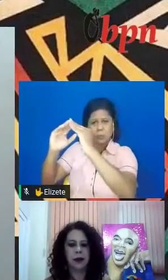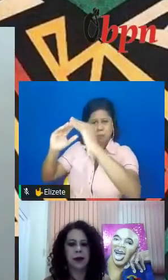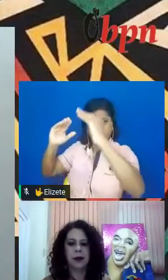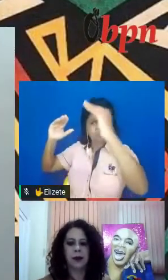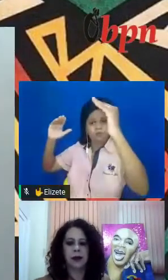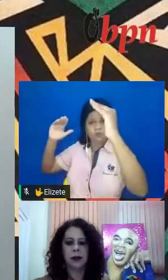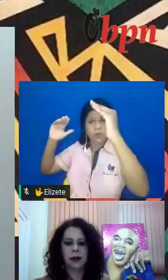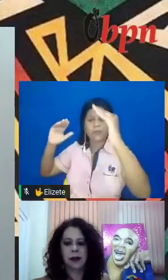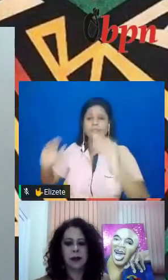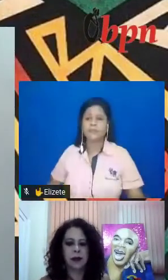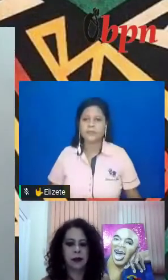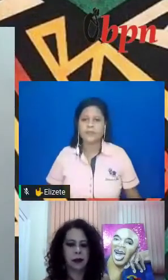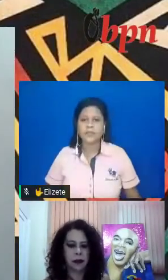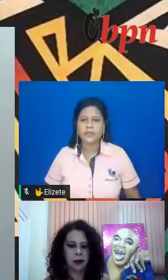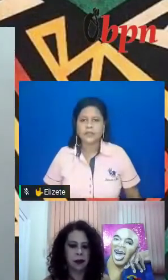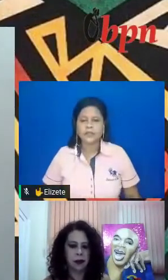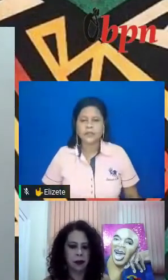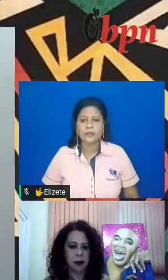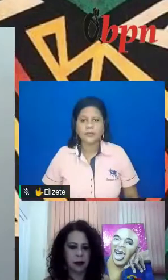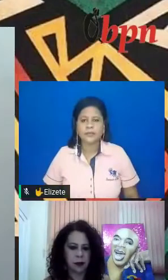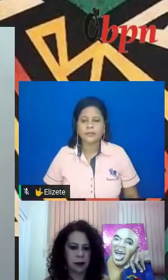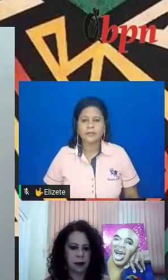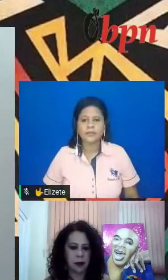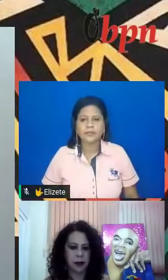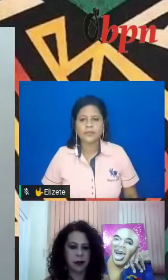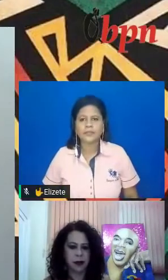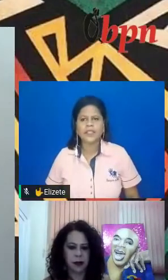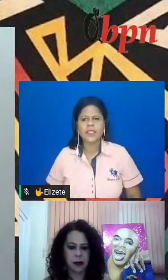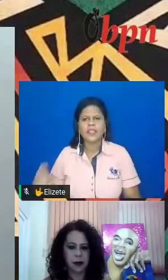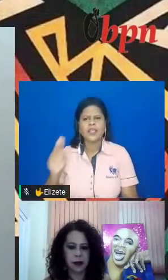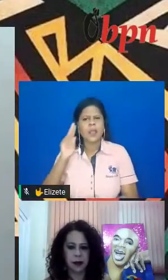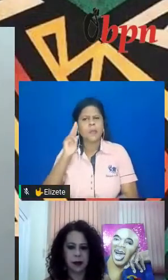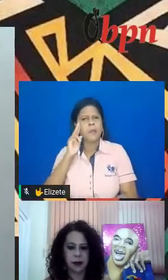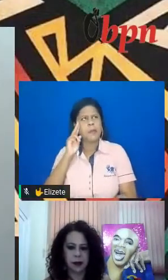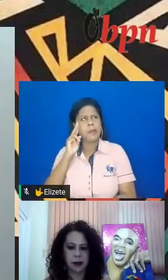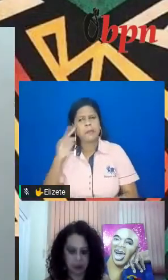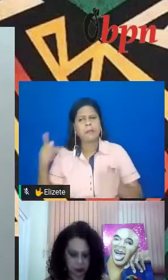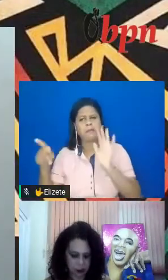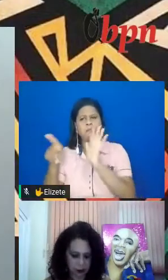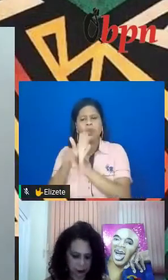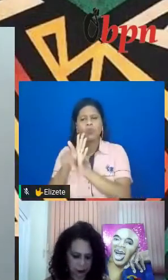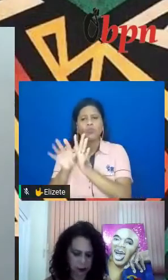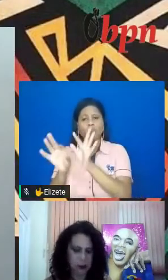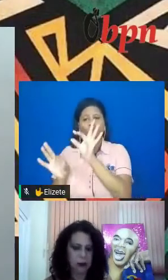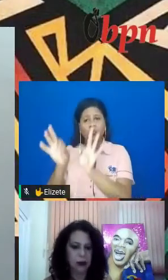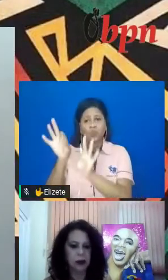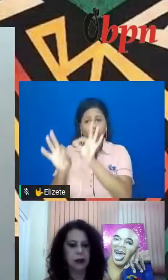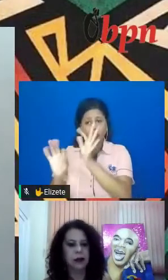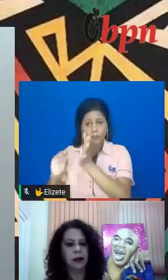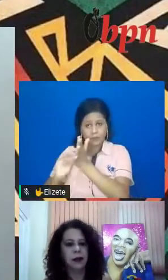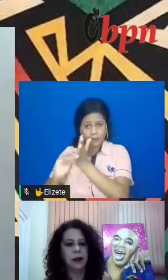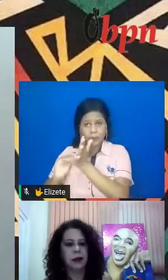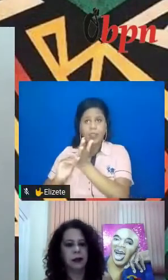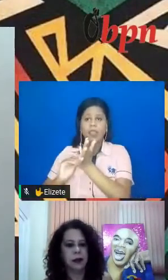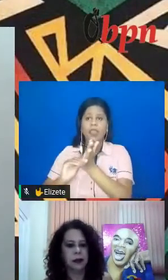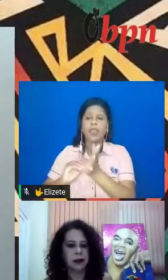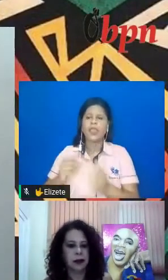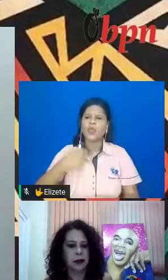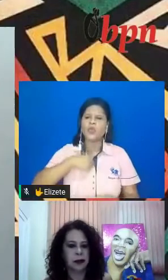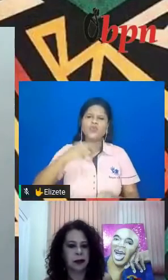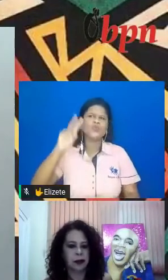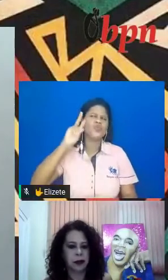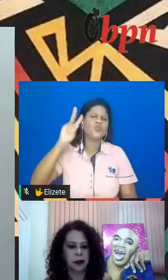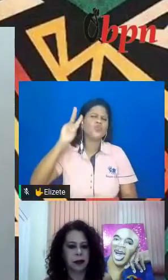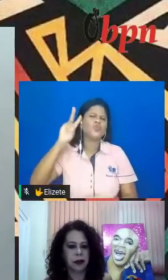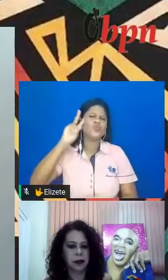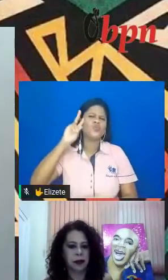sonhos injustos, na verdade, eu estou retomando um jogo de palavras que eu já fazia na